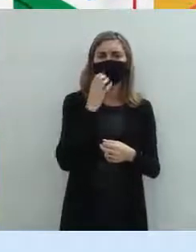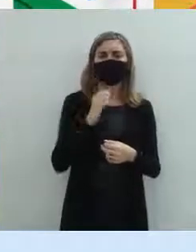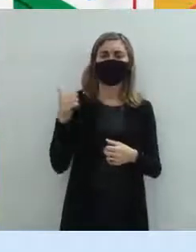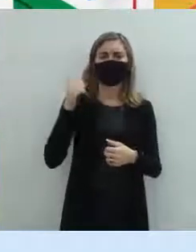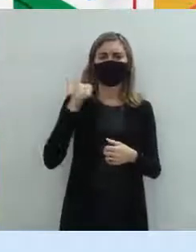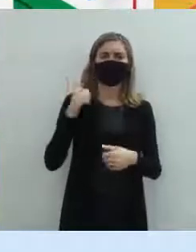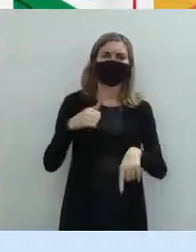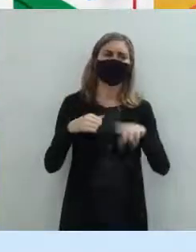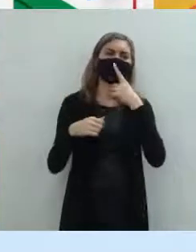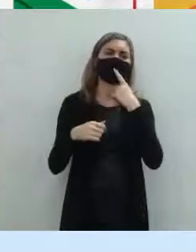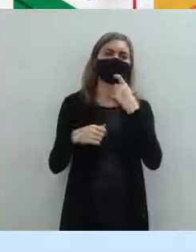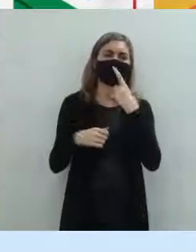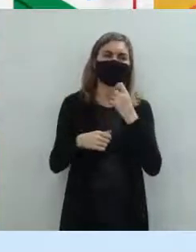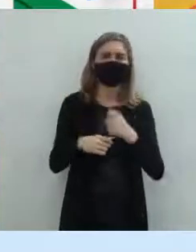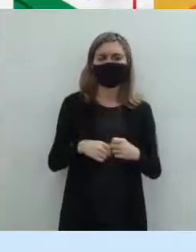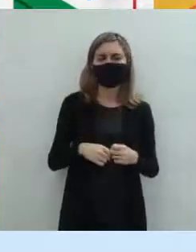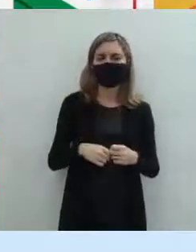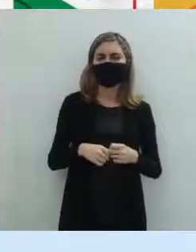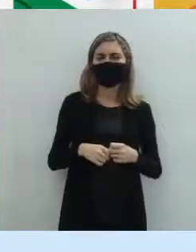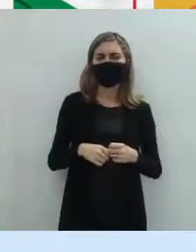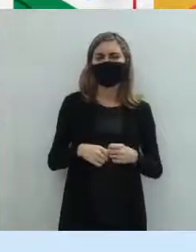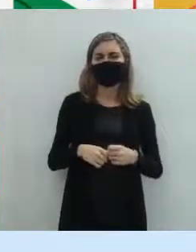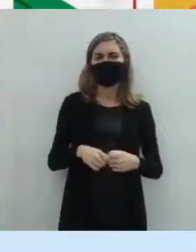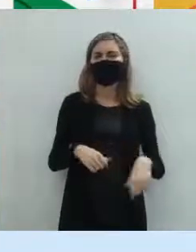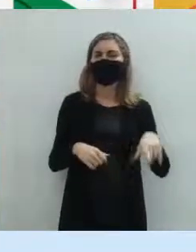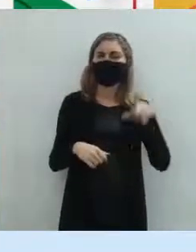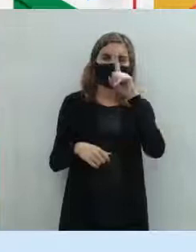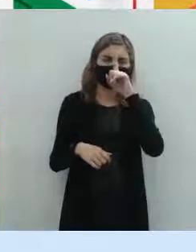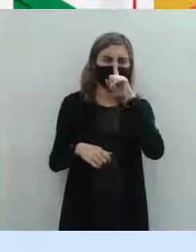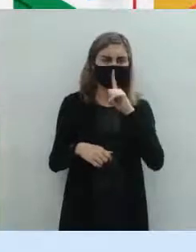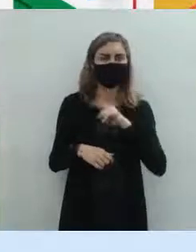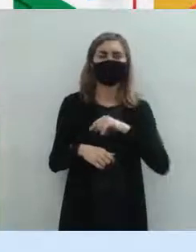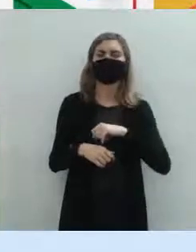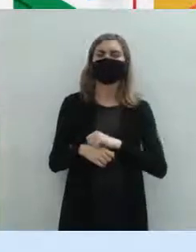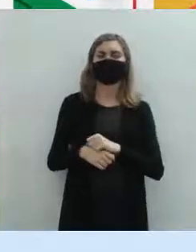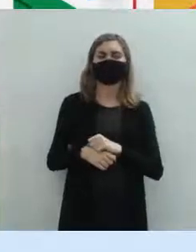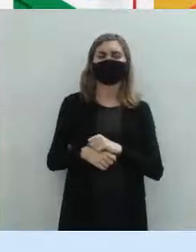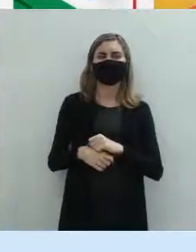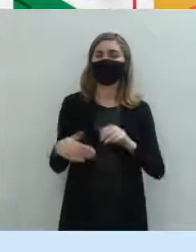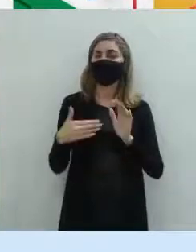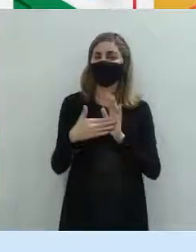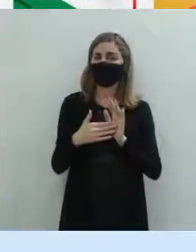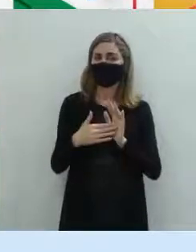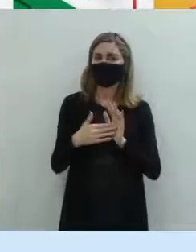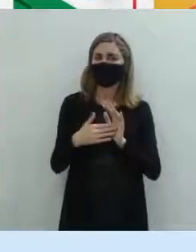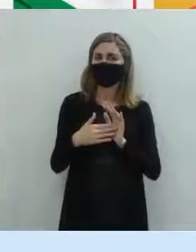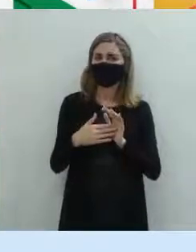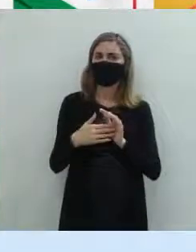Primeira, vermelho. Qual é a próxima? Amarelo. E a última?